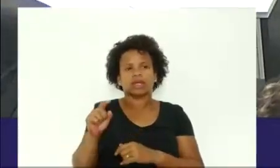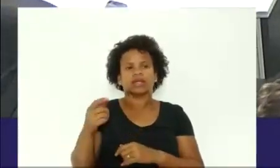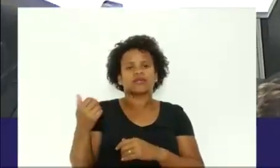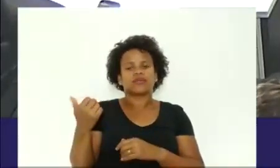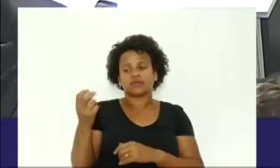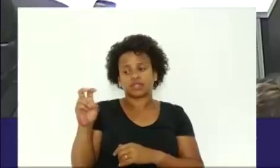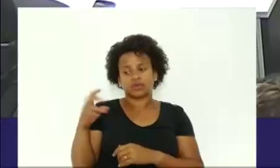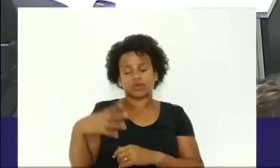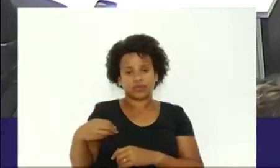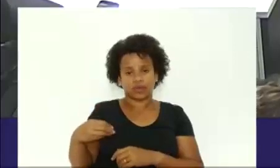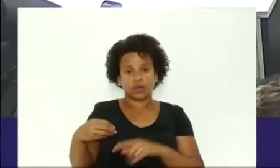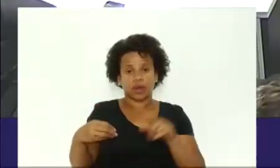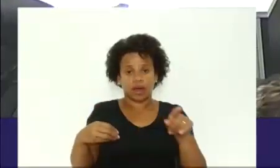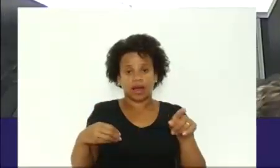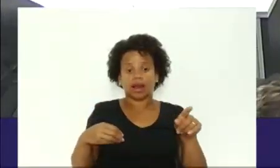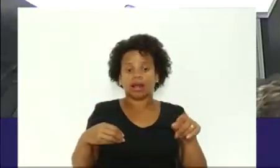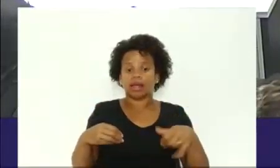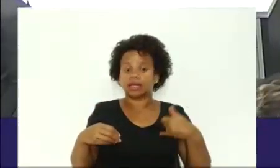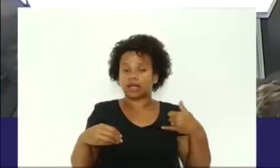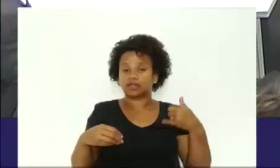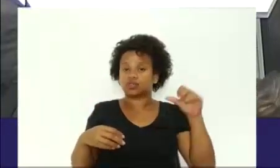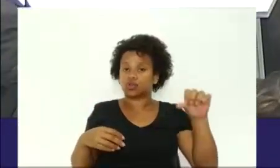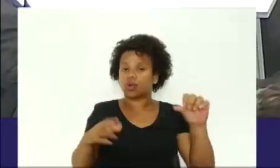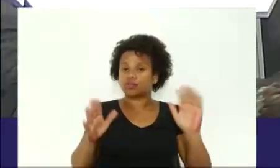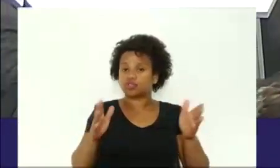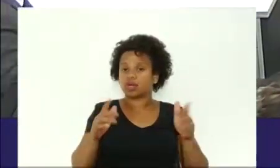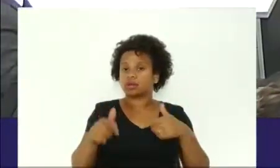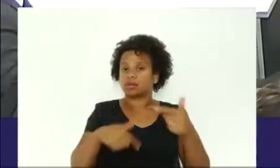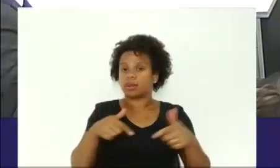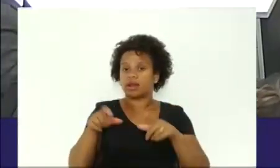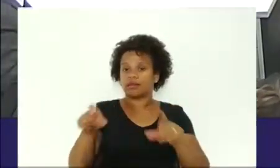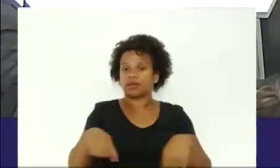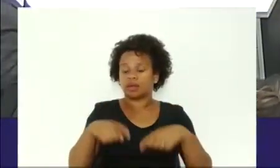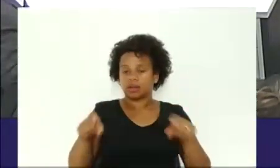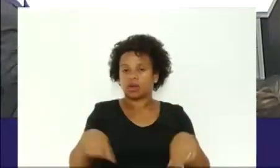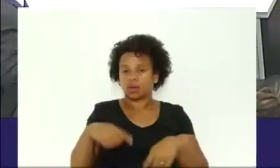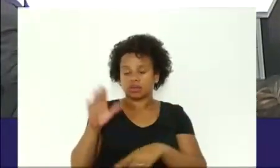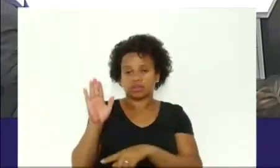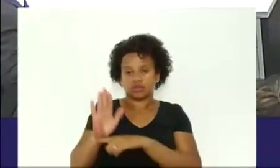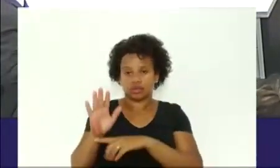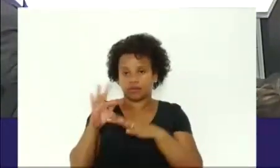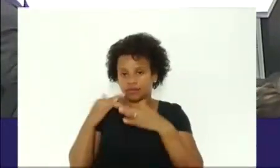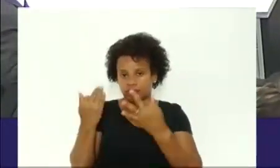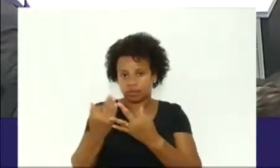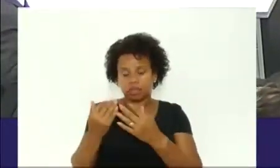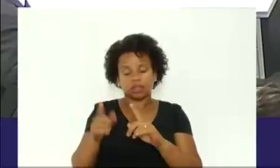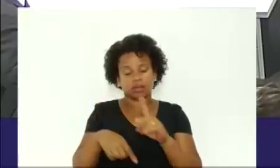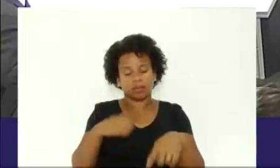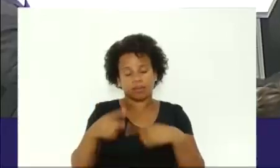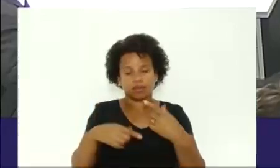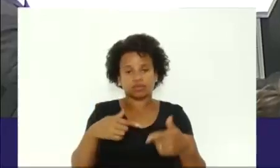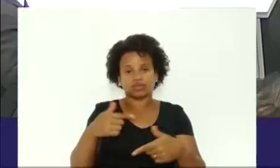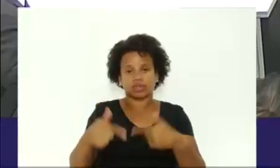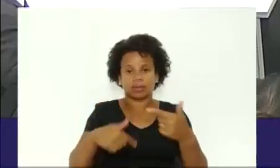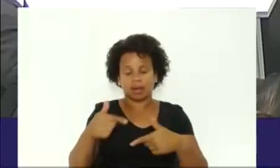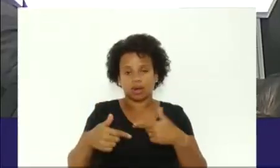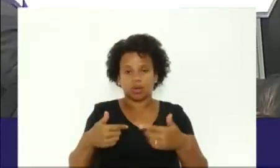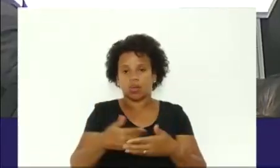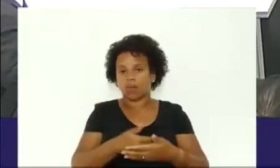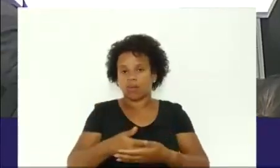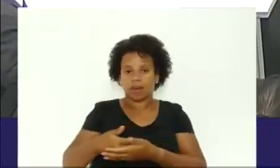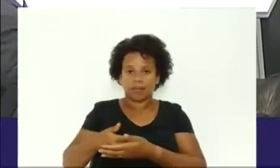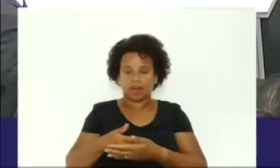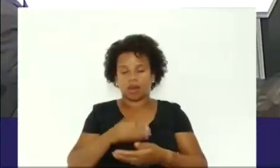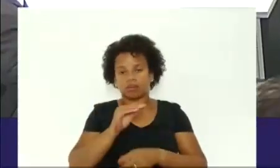desde cedo e com 9 anos já trabalhava na roça, trabalhando depois também como babá. Mudou para Botucatu há